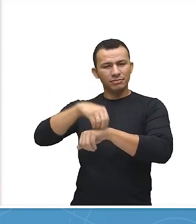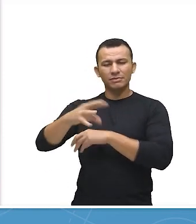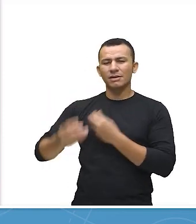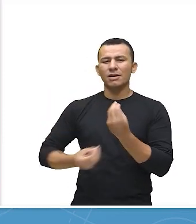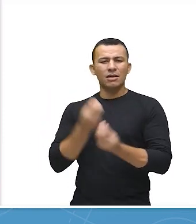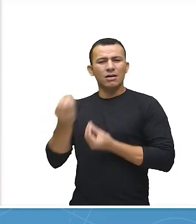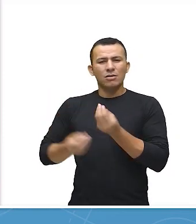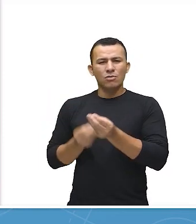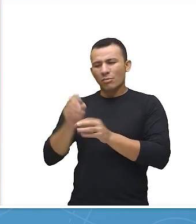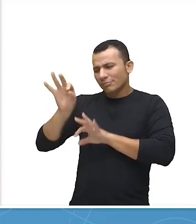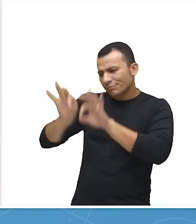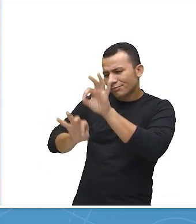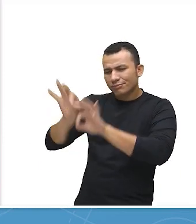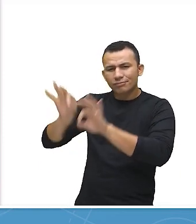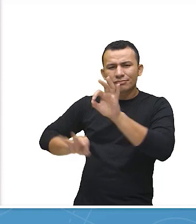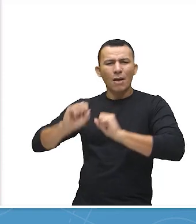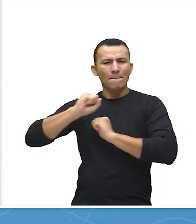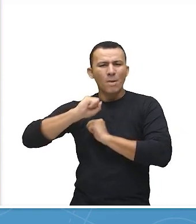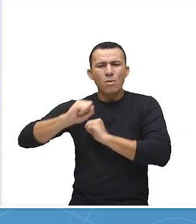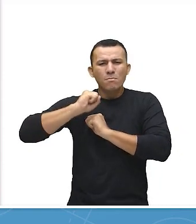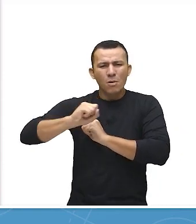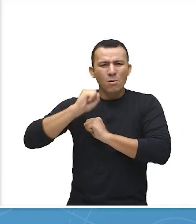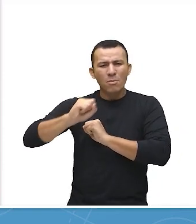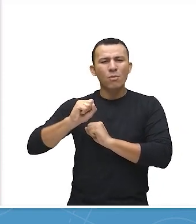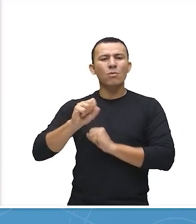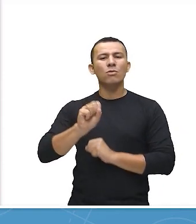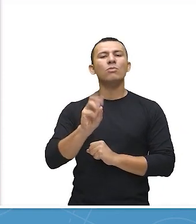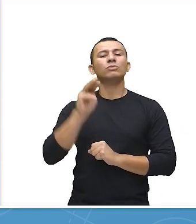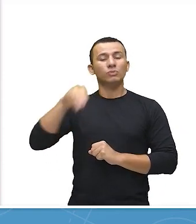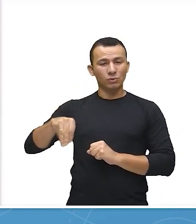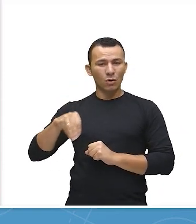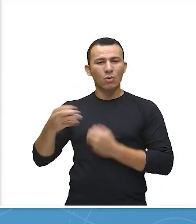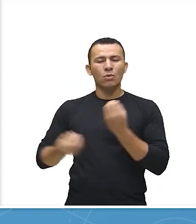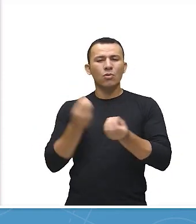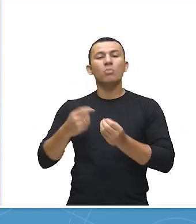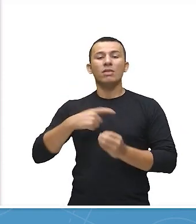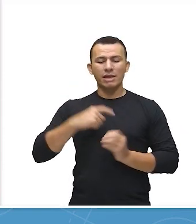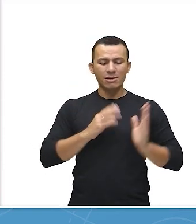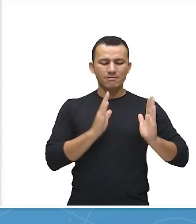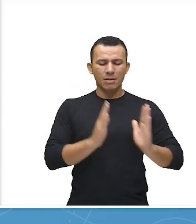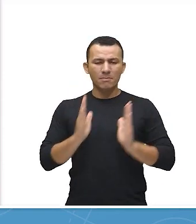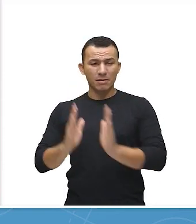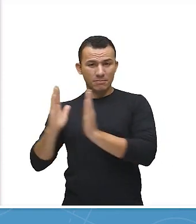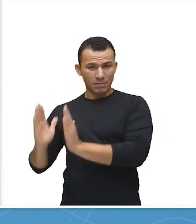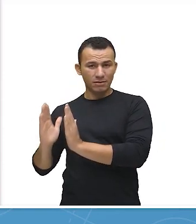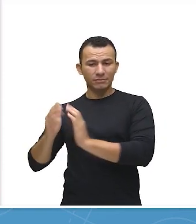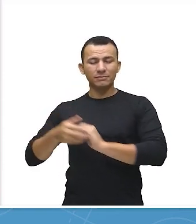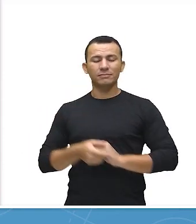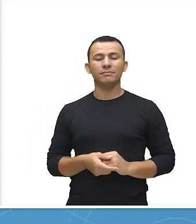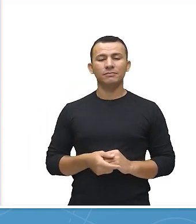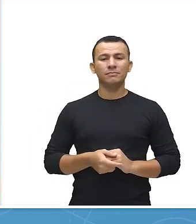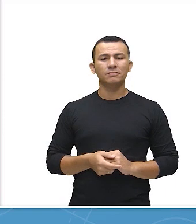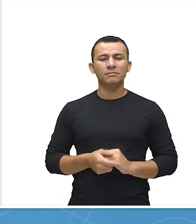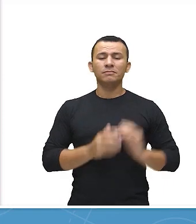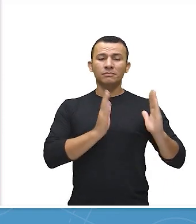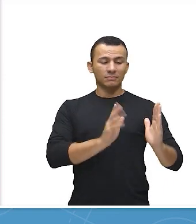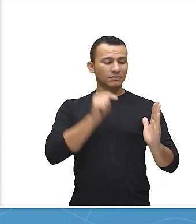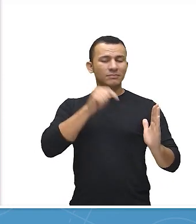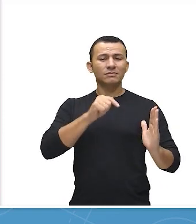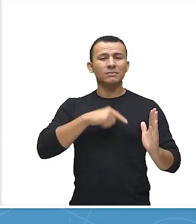montar um som automotivo, né? Nós temos aí 3 passos de instalação. O primeiro passo, você